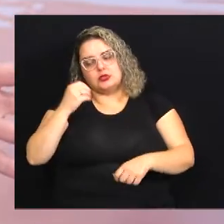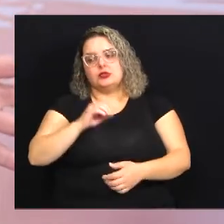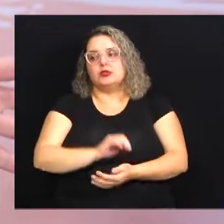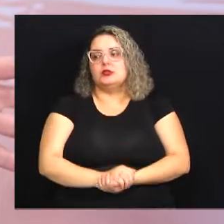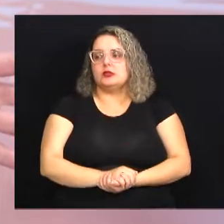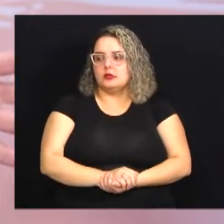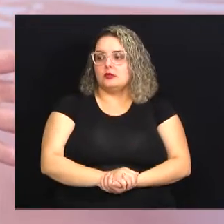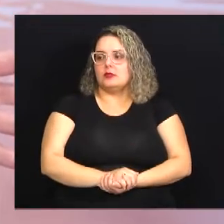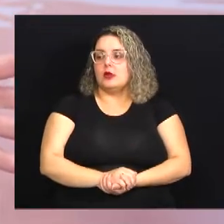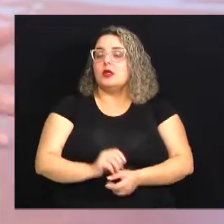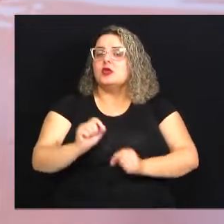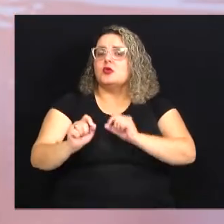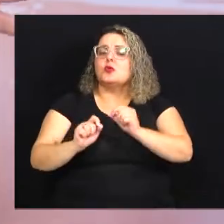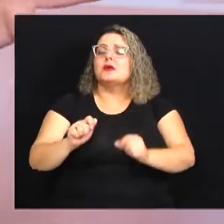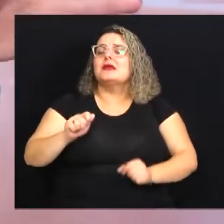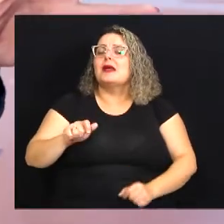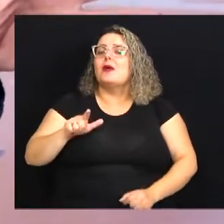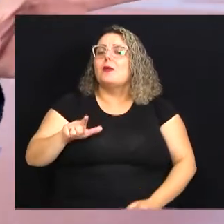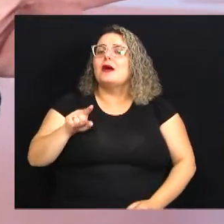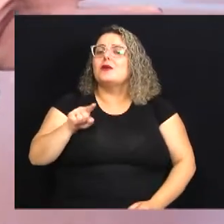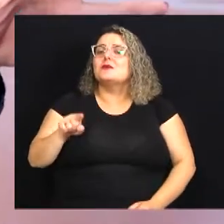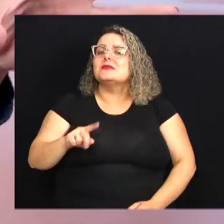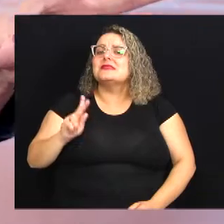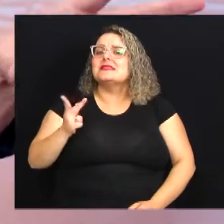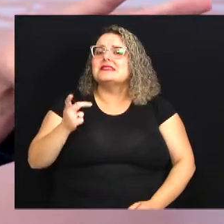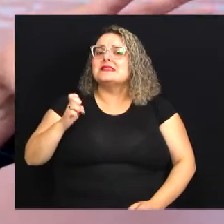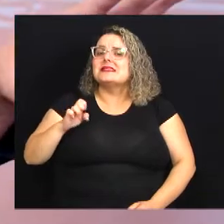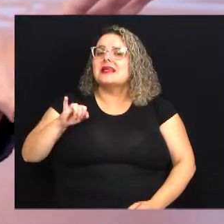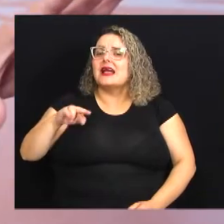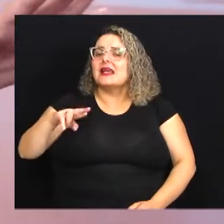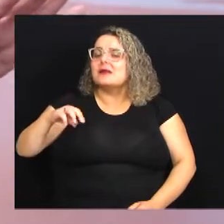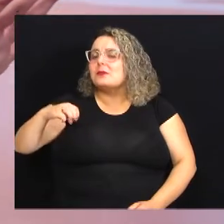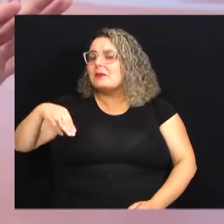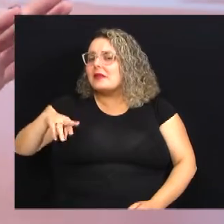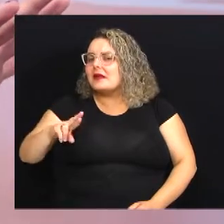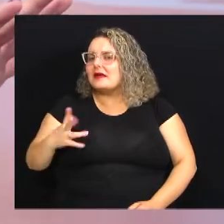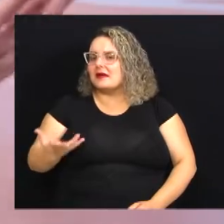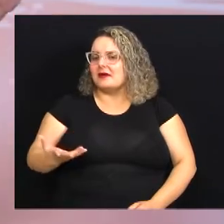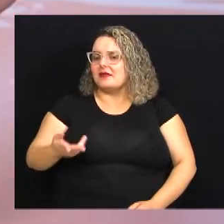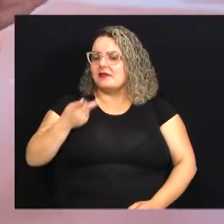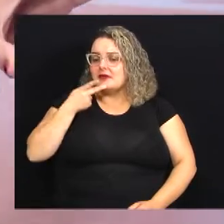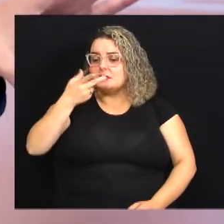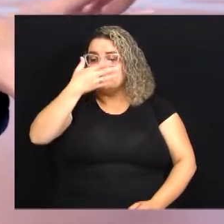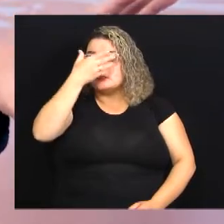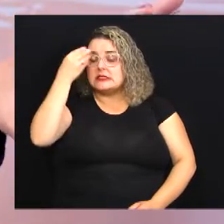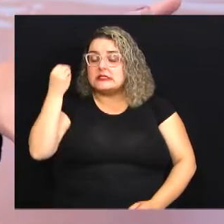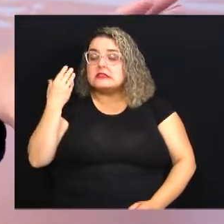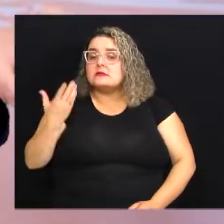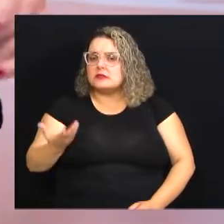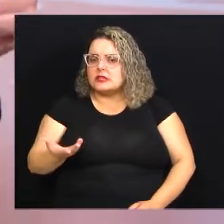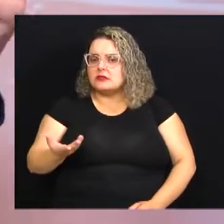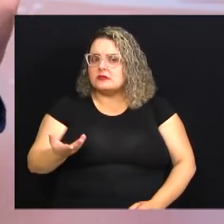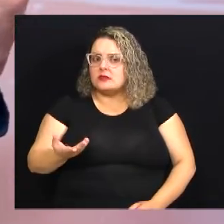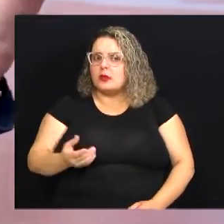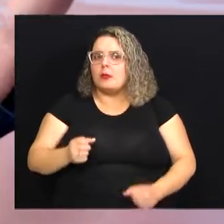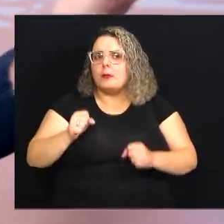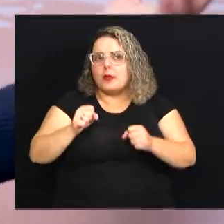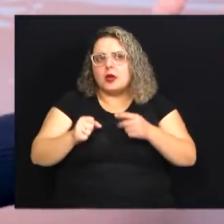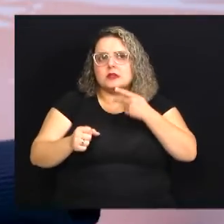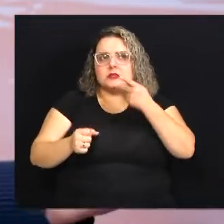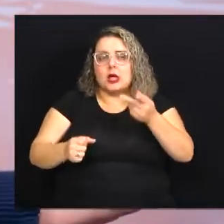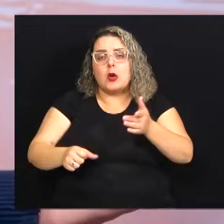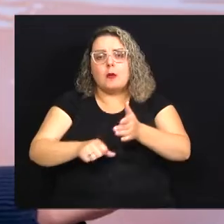que é o Alzheimer, doutora? Como que ele afeta? A gente está falando aí de esquecimento, Então, pode-se dizer que o